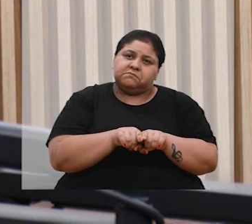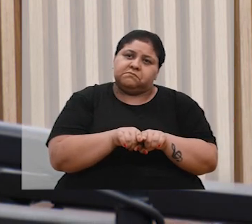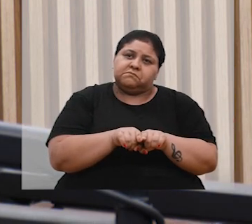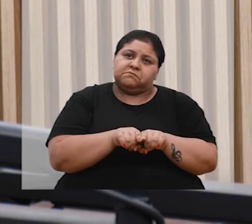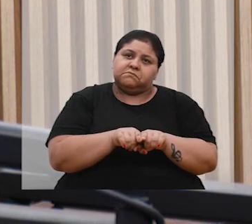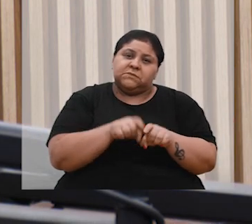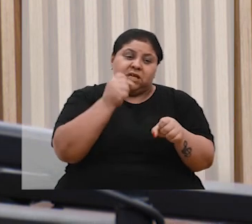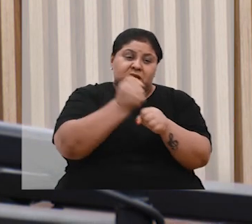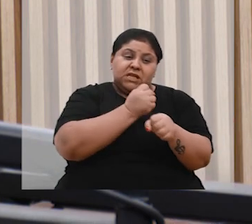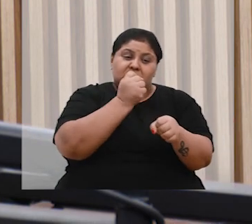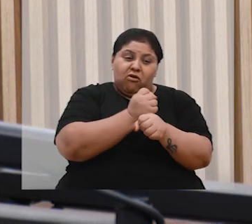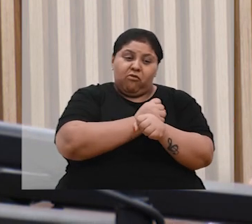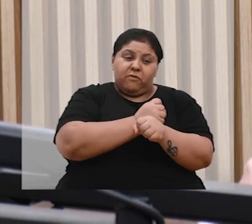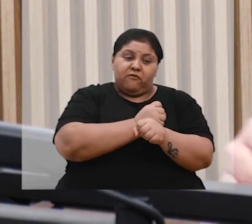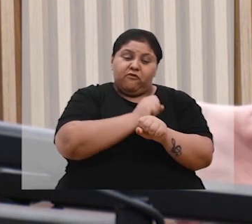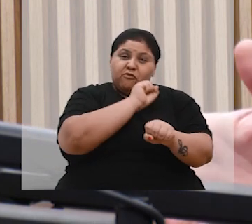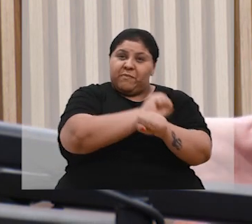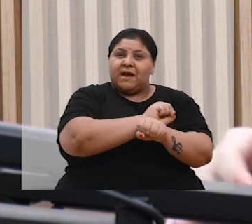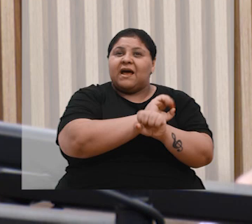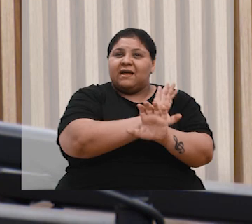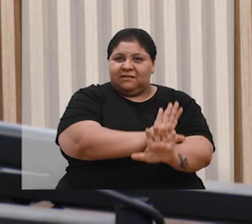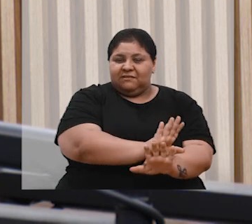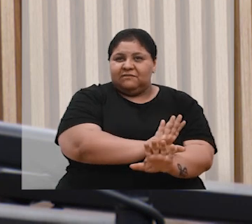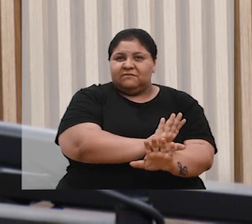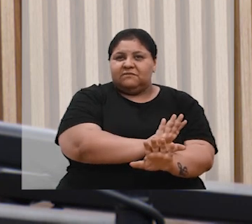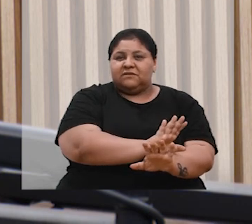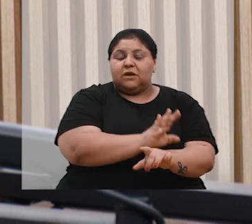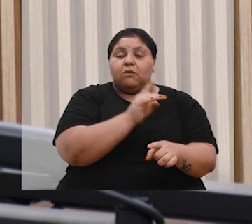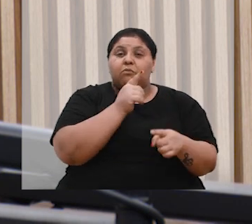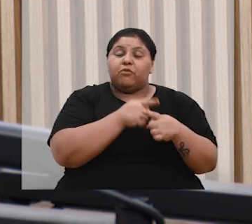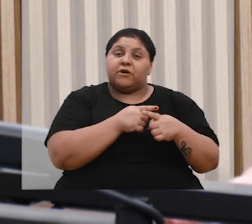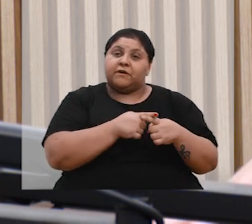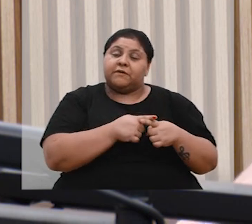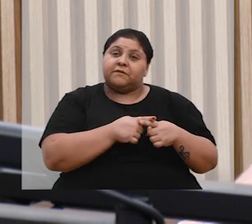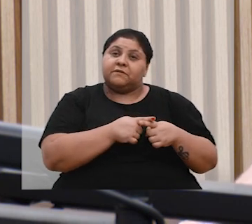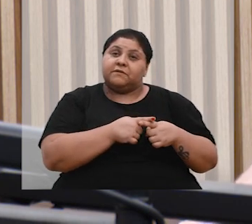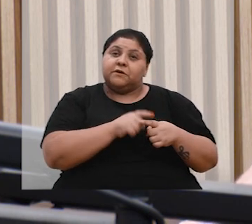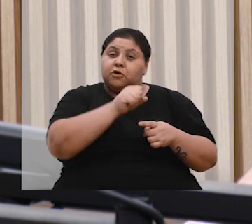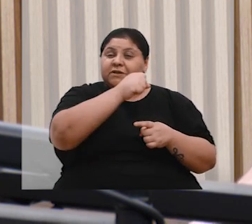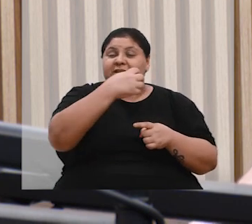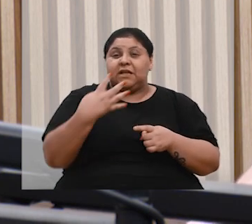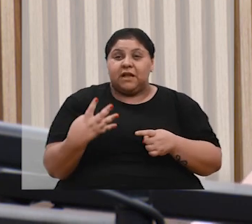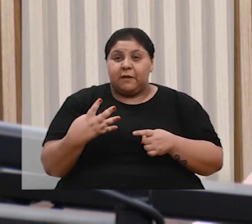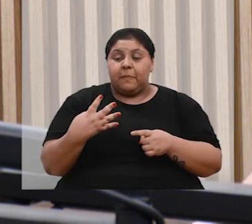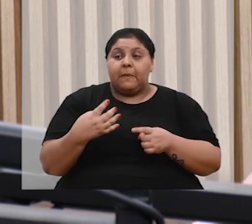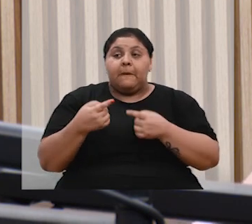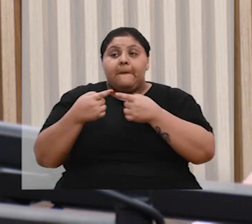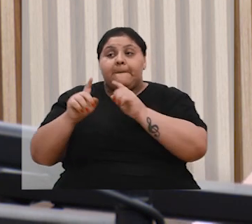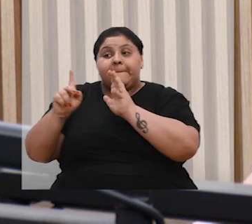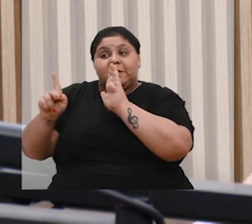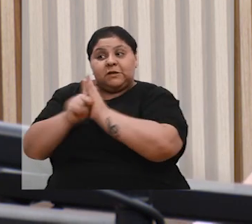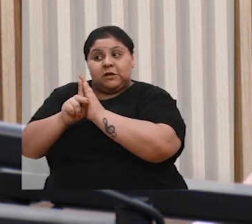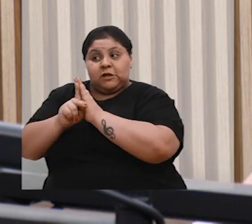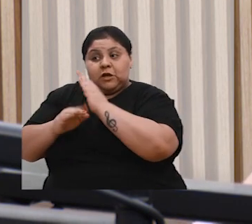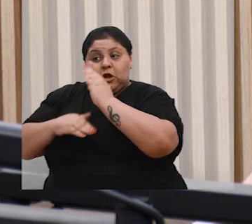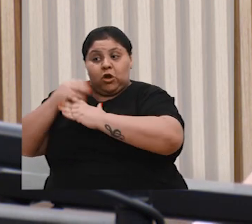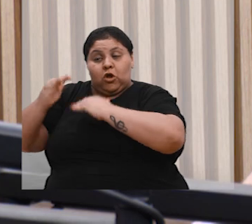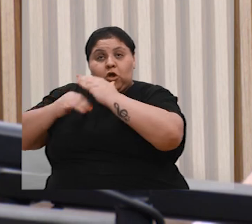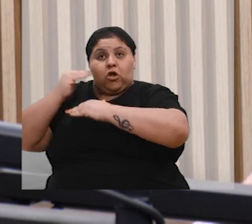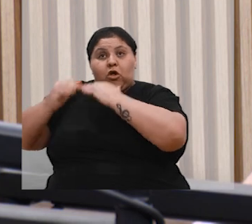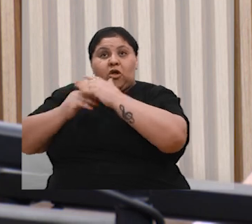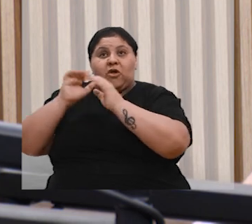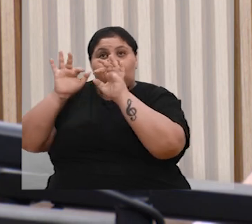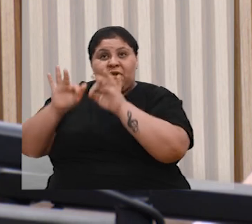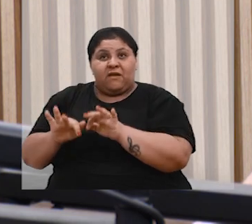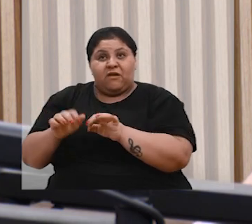da obra interrompida, né? Literalmente, ela foi interrompida em 84. O projeto para construir uma sede já é do